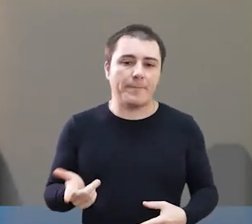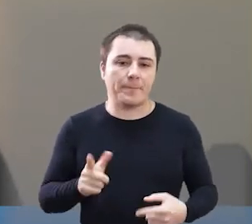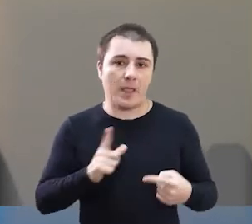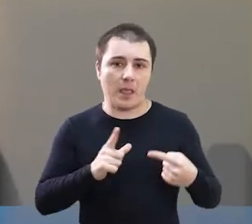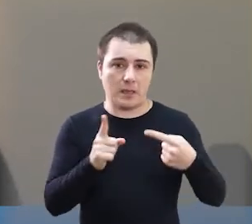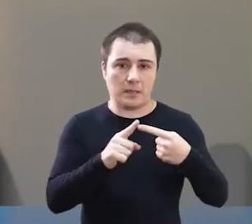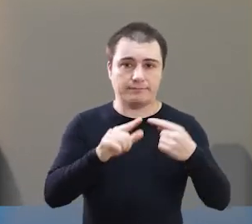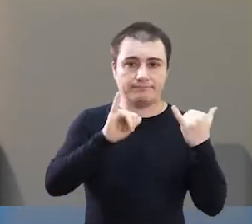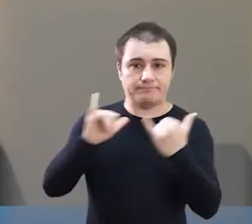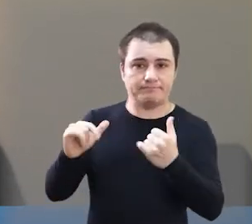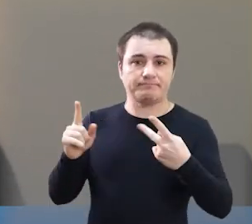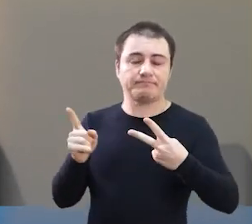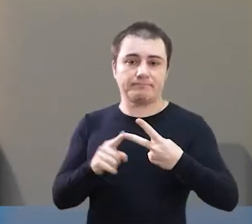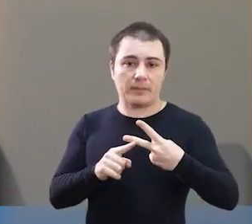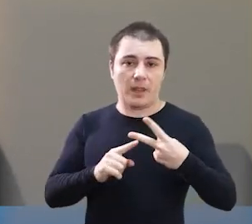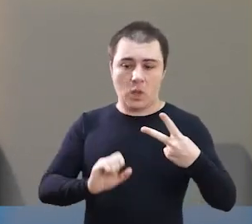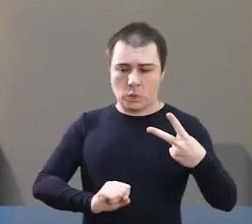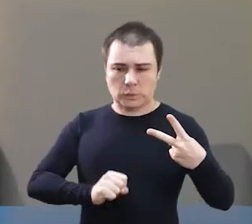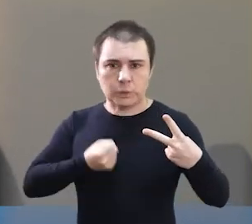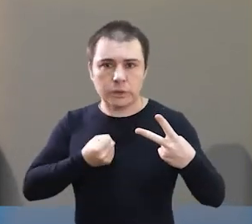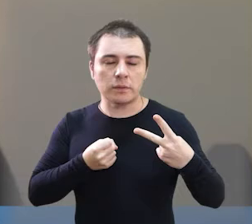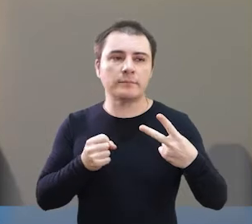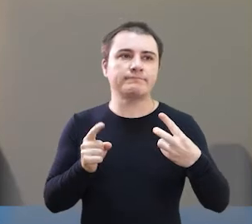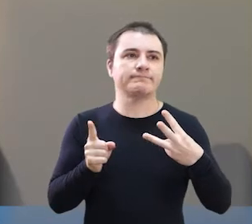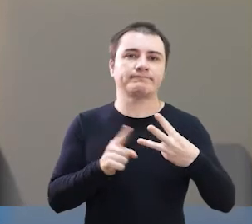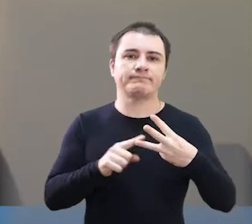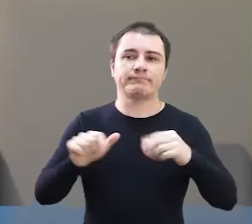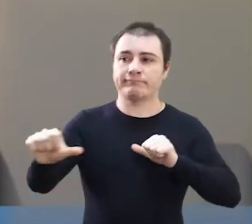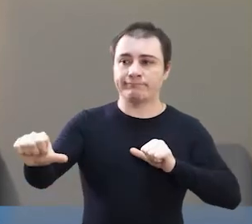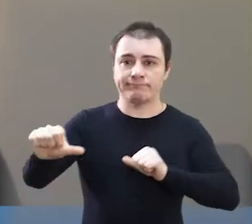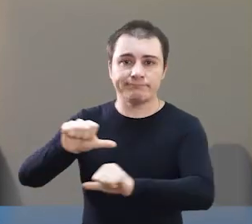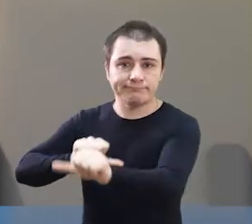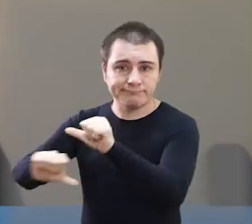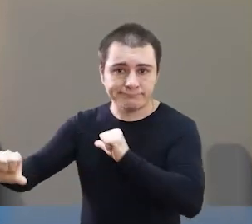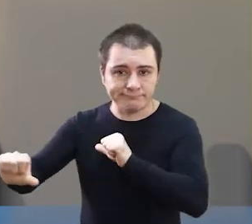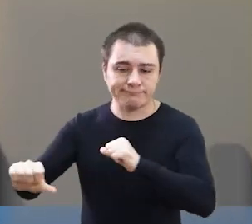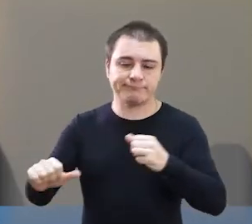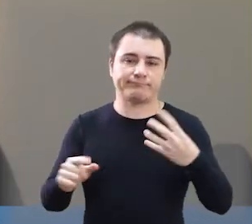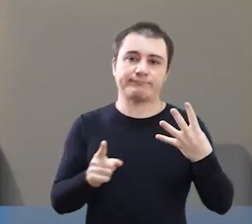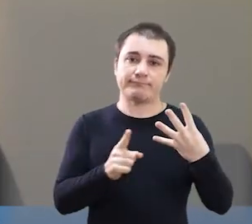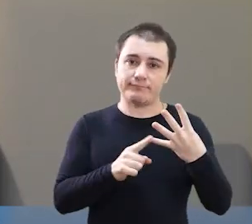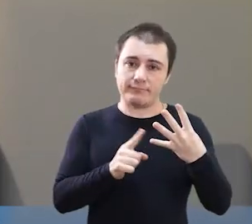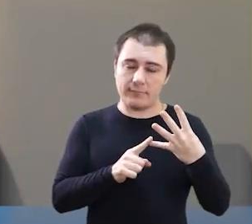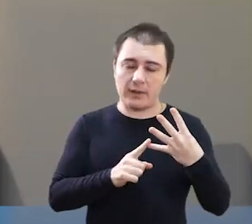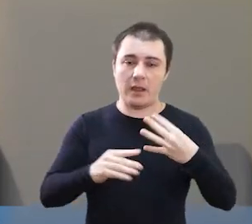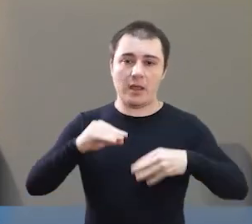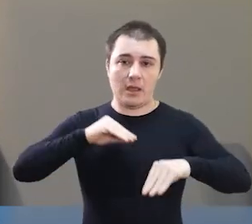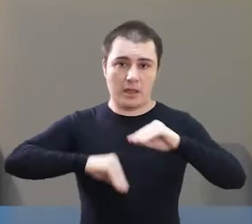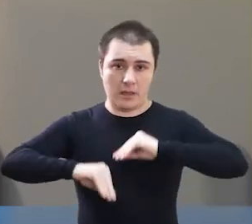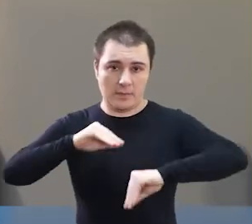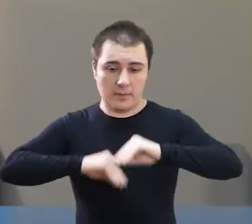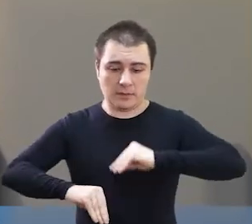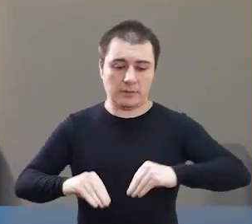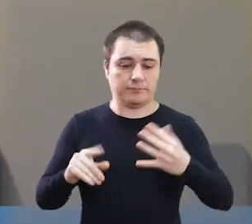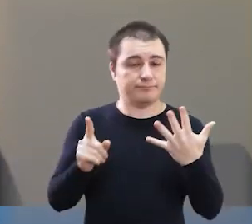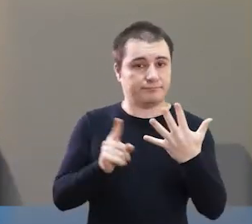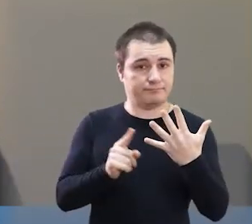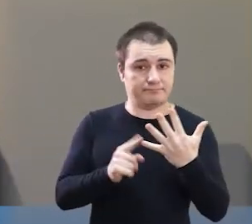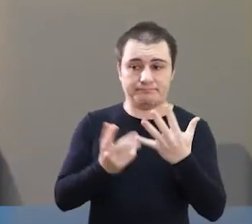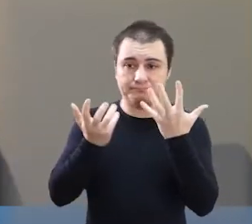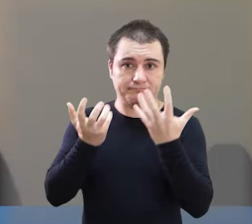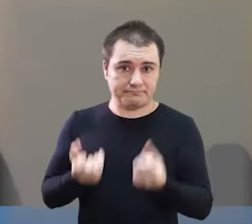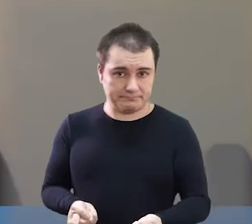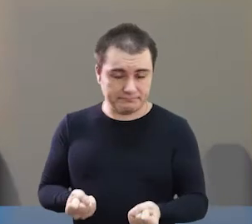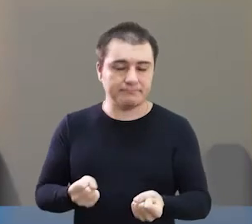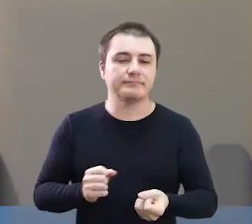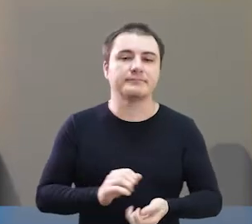primeira é a negação, depois entra a questão da raiva, depois entra a questão da